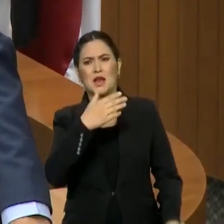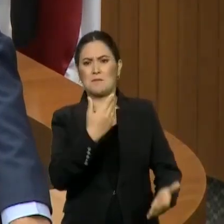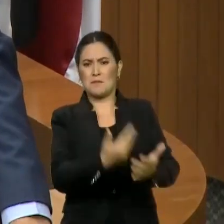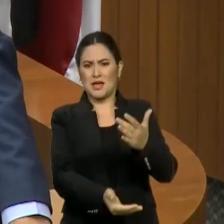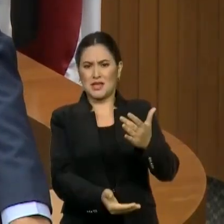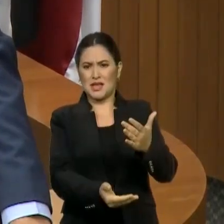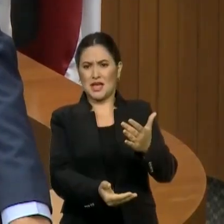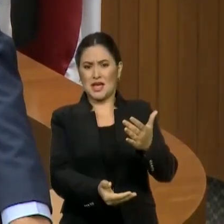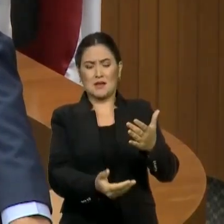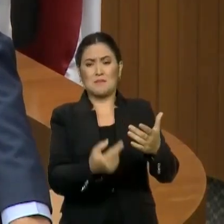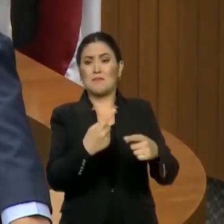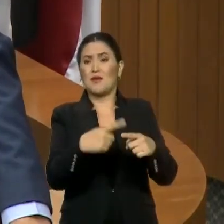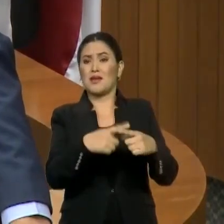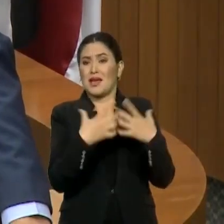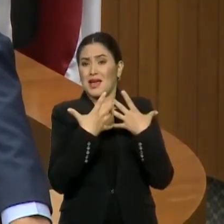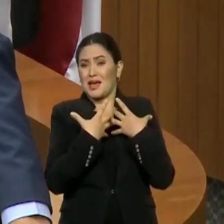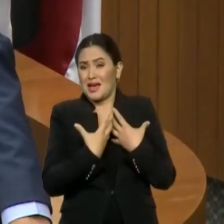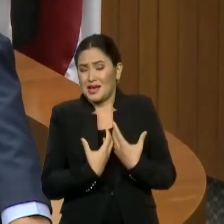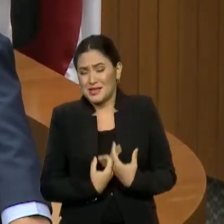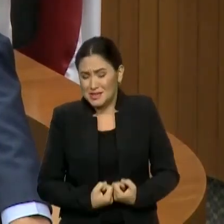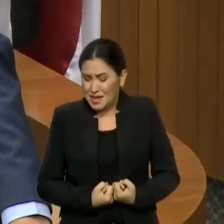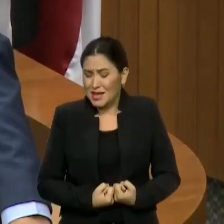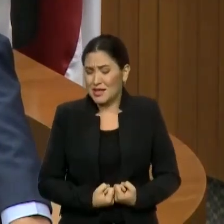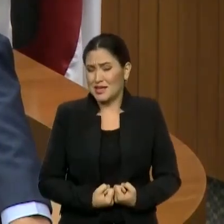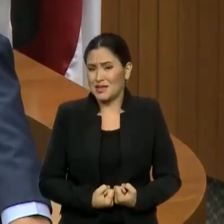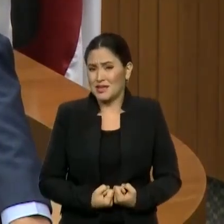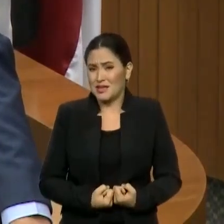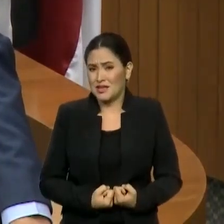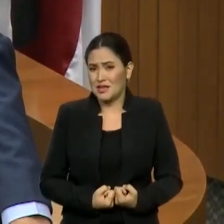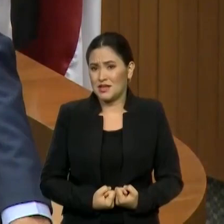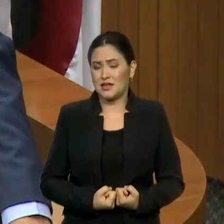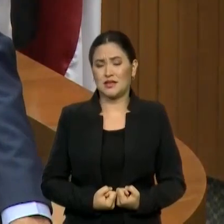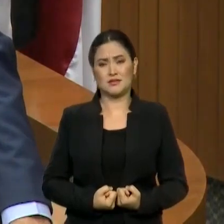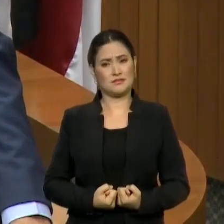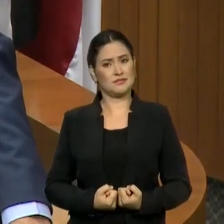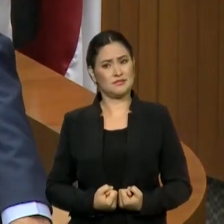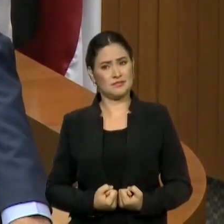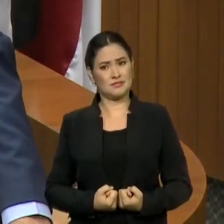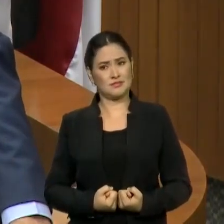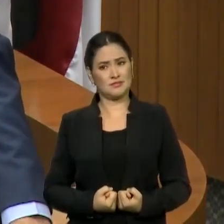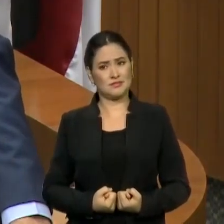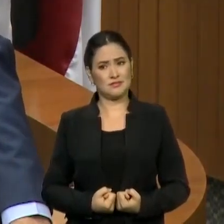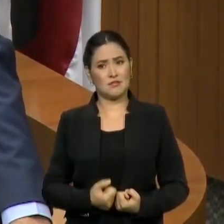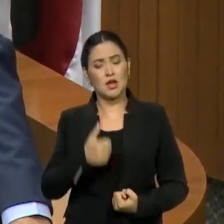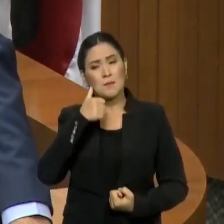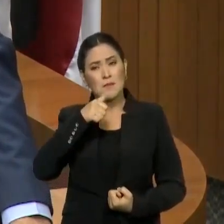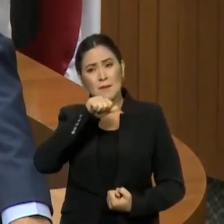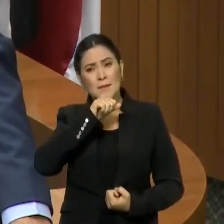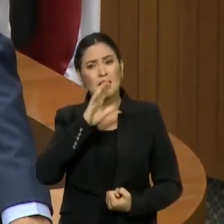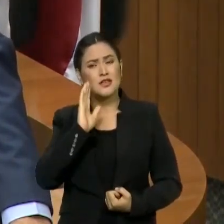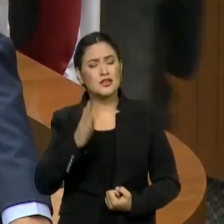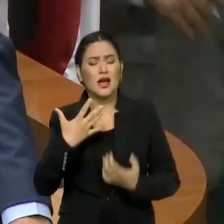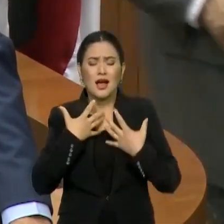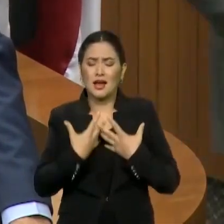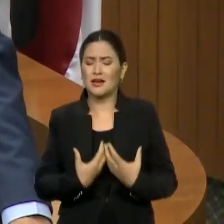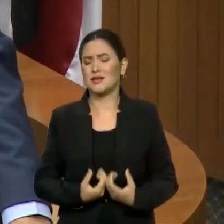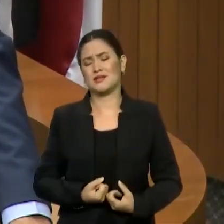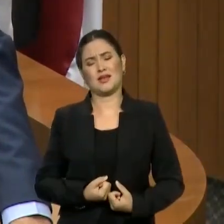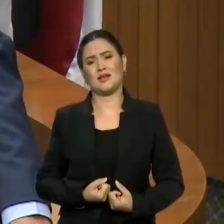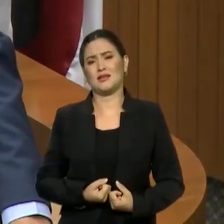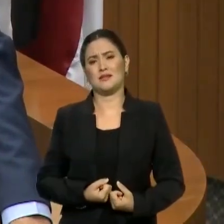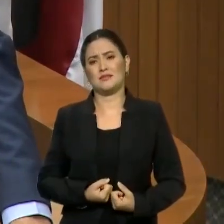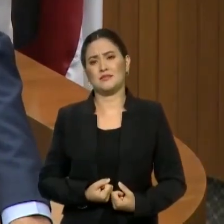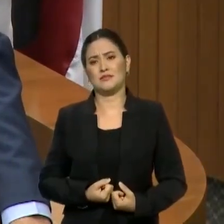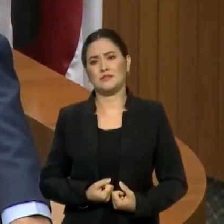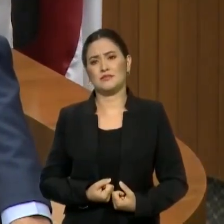cansaço. Deixa eu só lhe dizer uma coisa. Elas já estão cansadas. Porque o